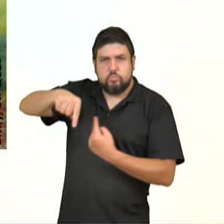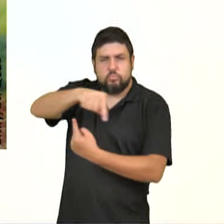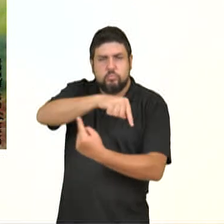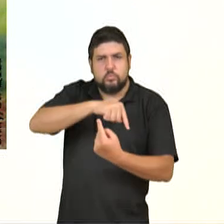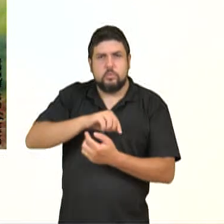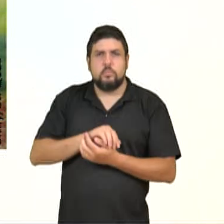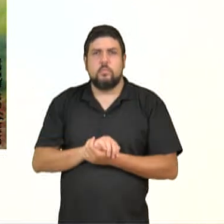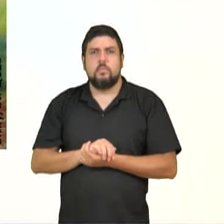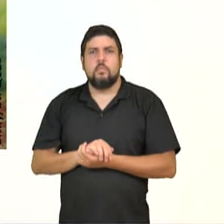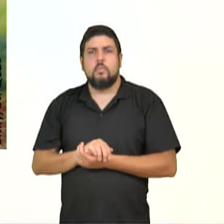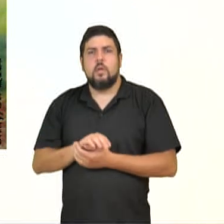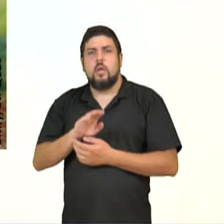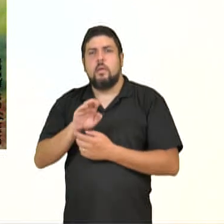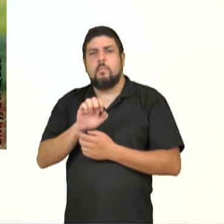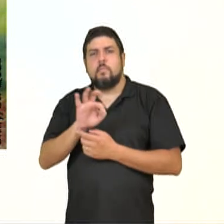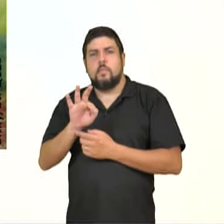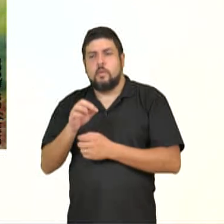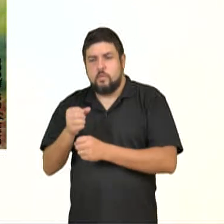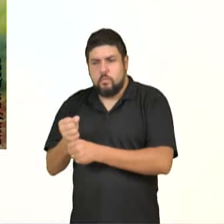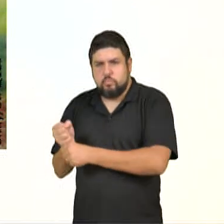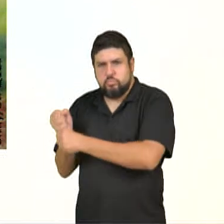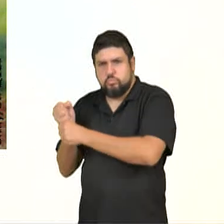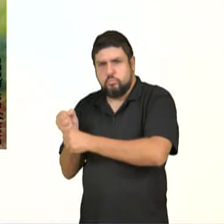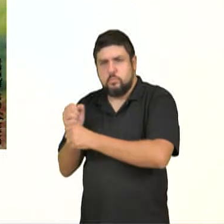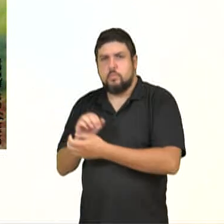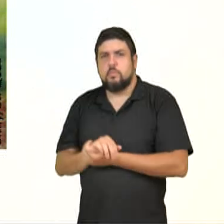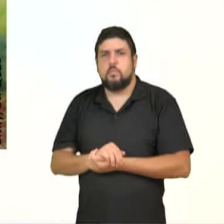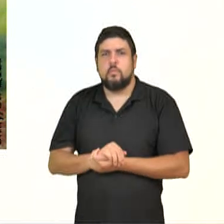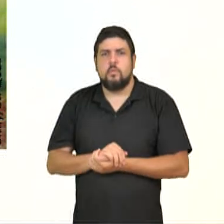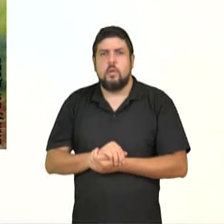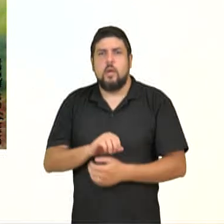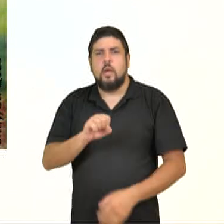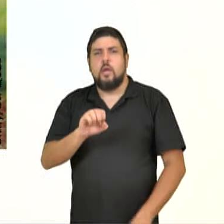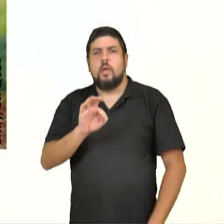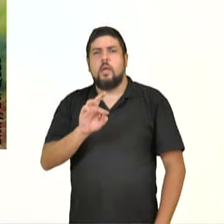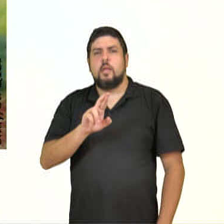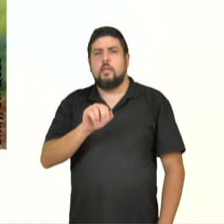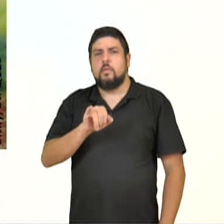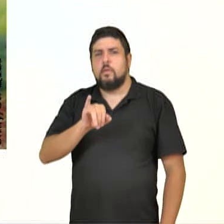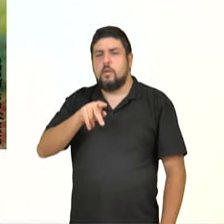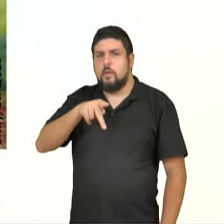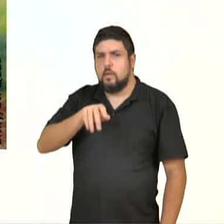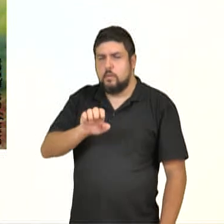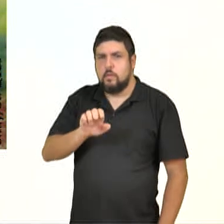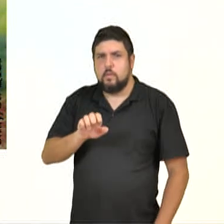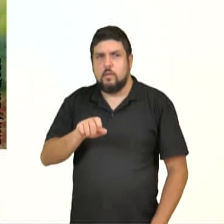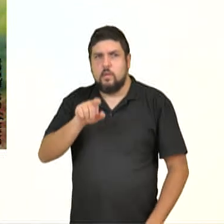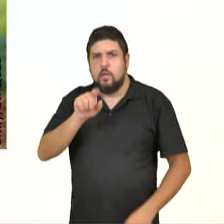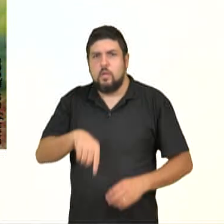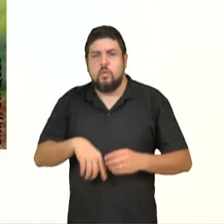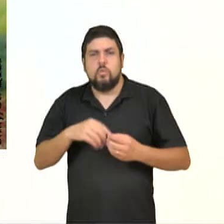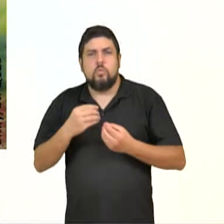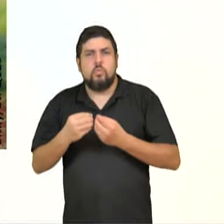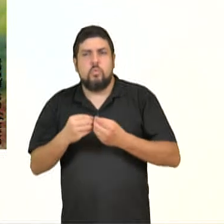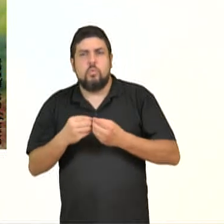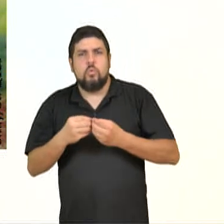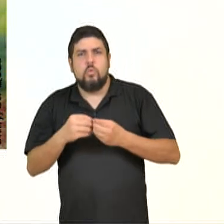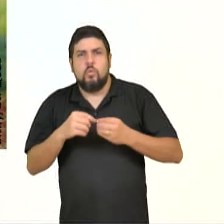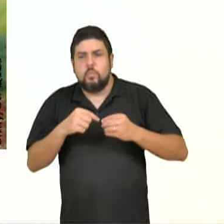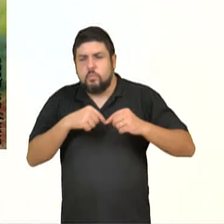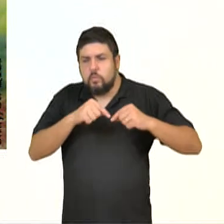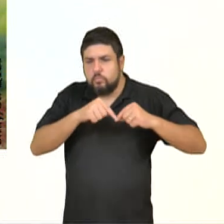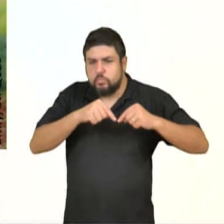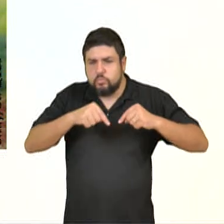bat, que é o taco ou o bastão. O strike, que é a bola que passa pela zona de strike. A gente já vai ver sobre